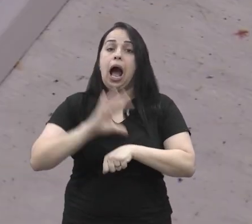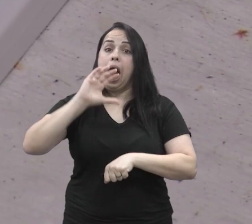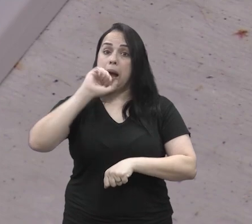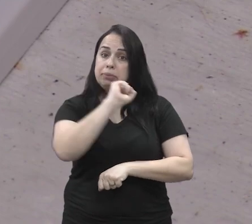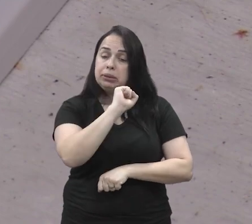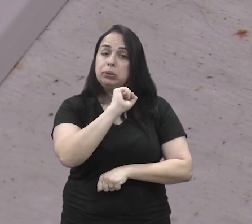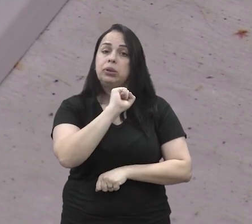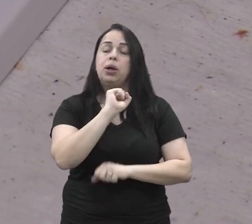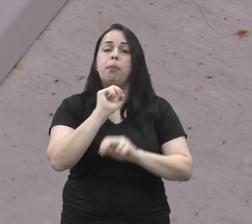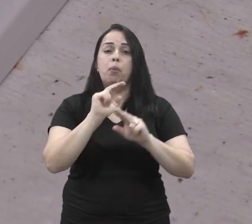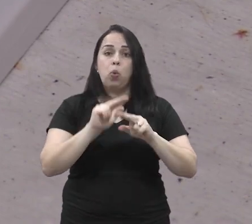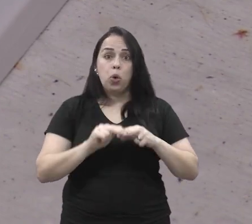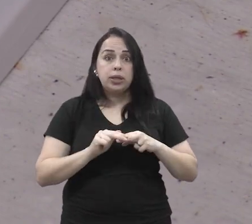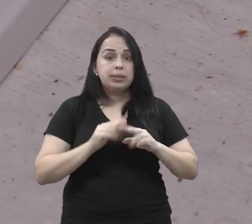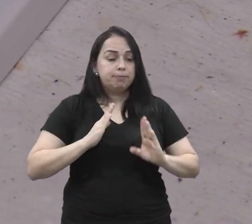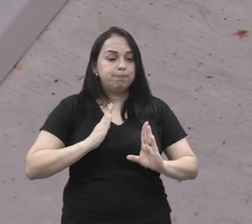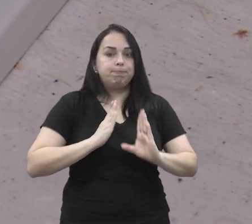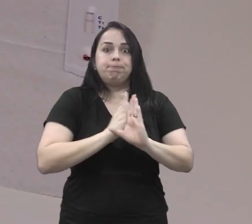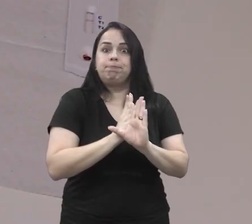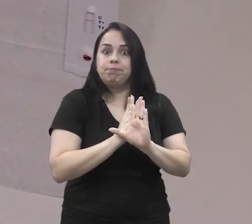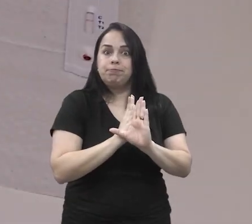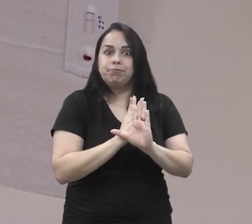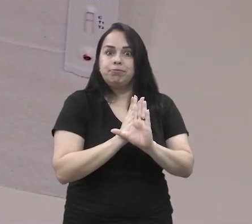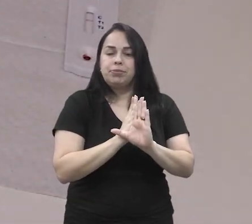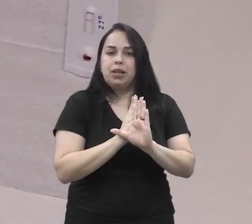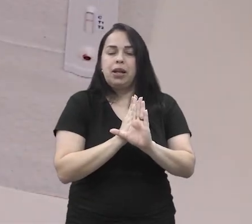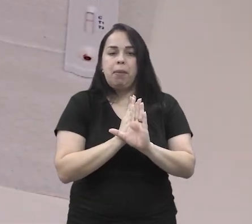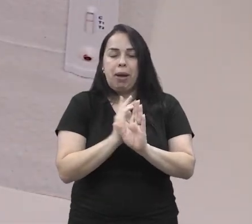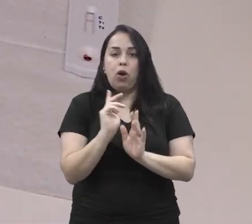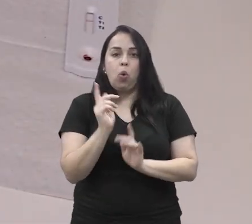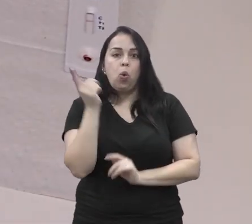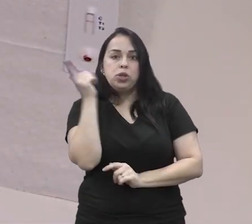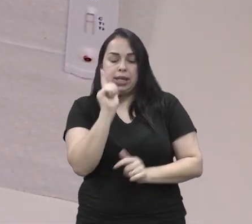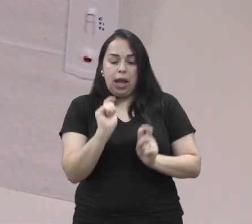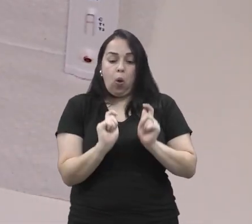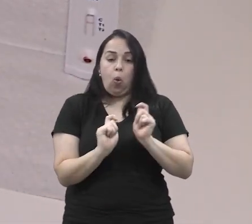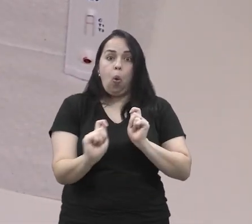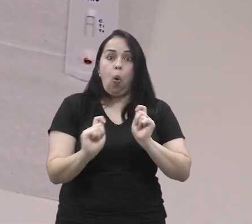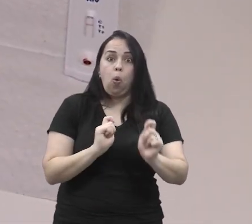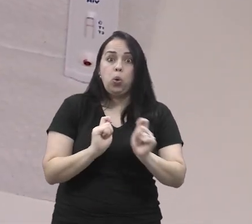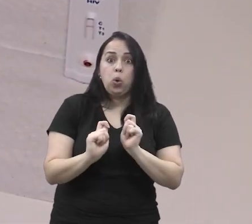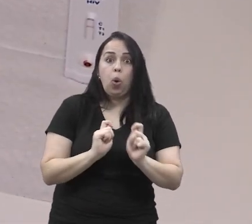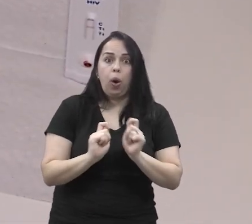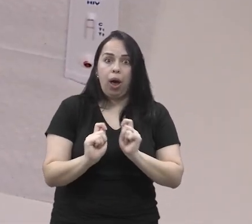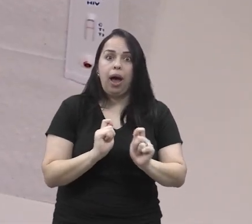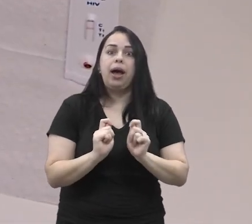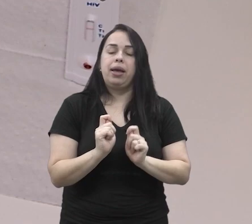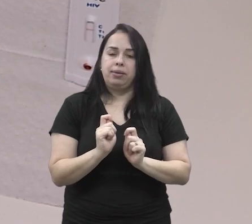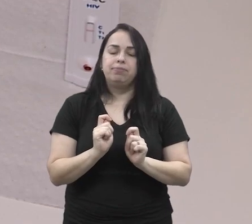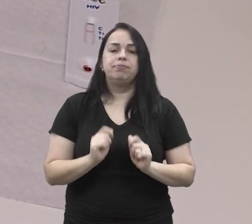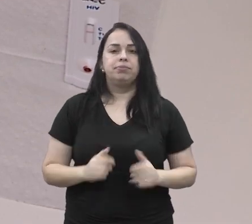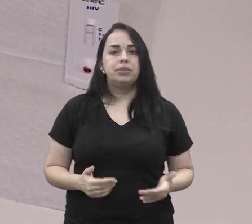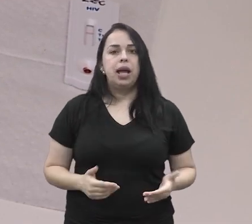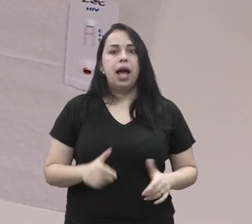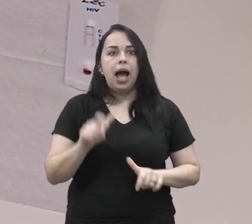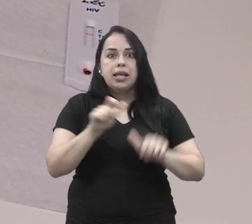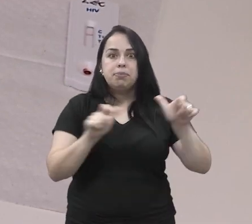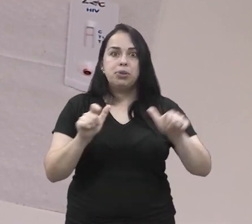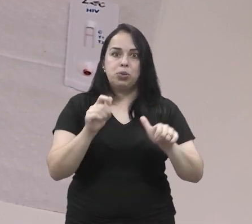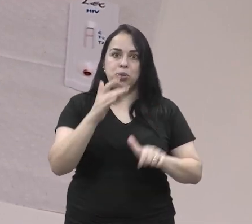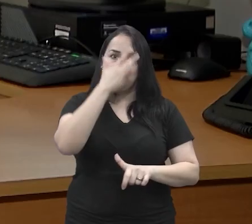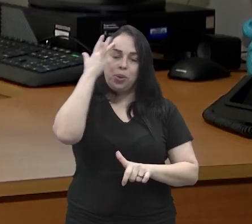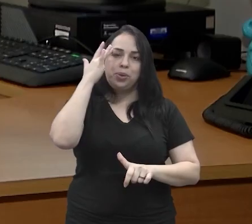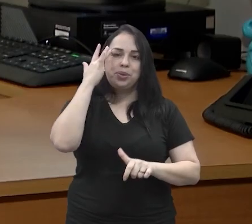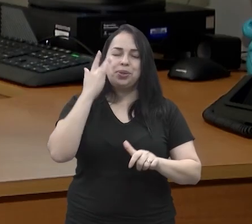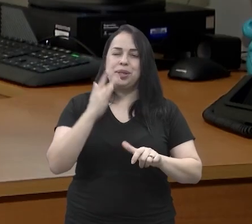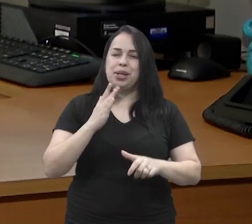da existência do vírus o quanto antes. Com o diagnóstico rápido, a chance de um controle do vírus na população é